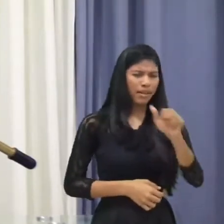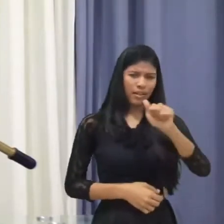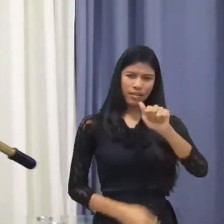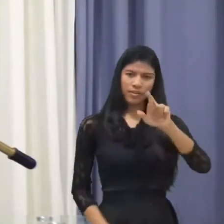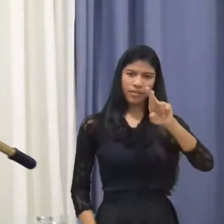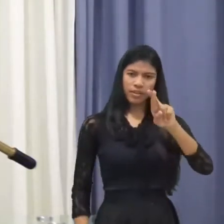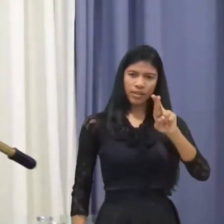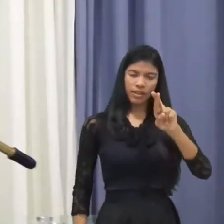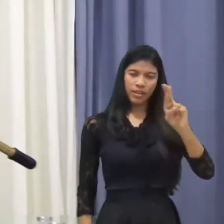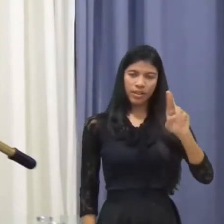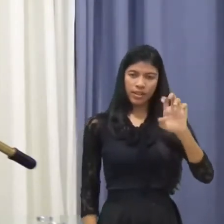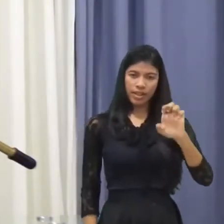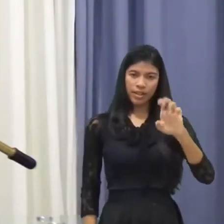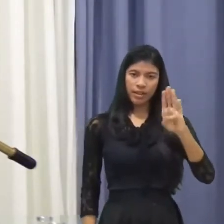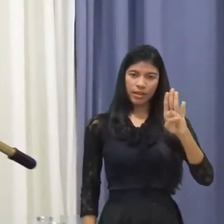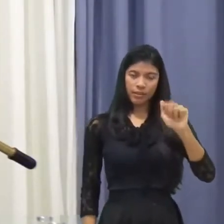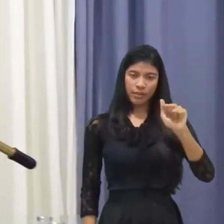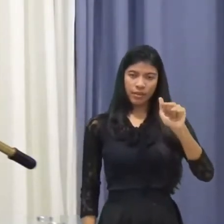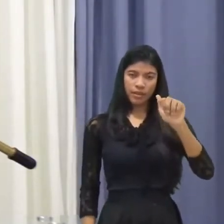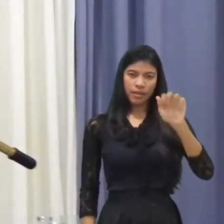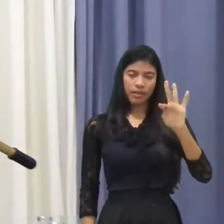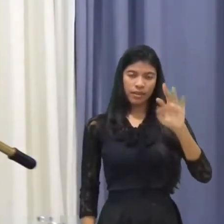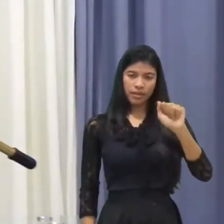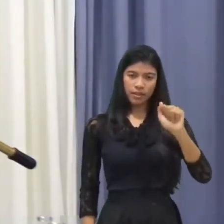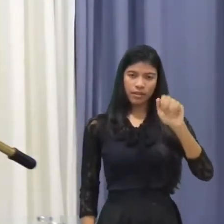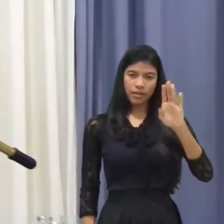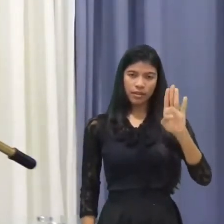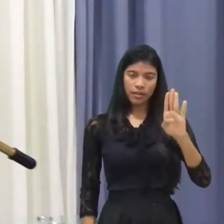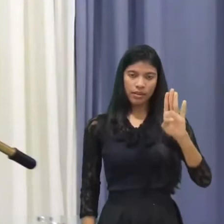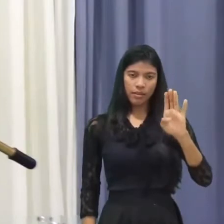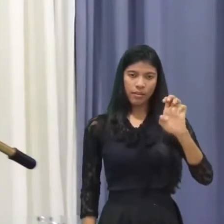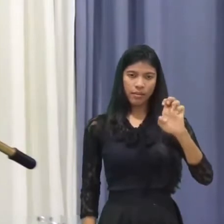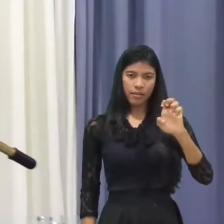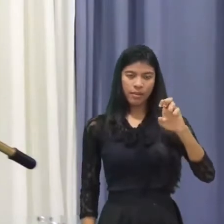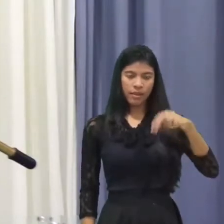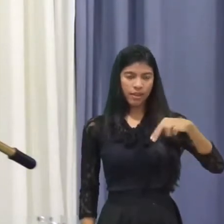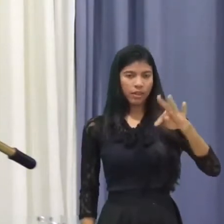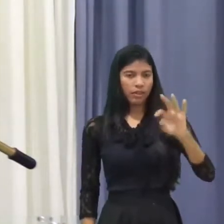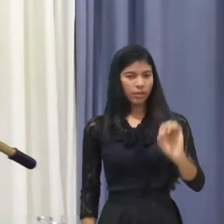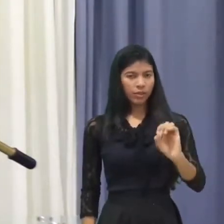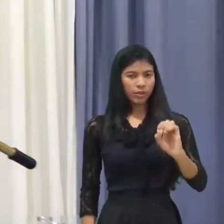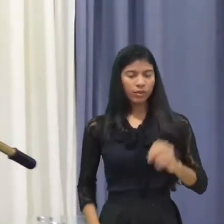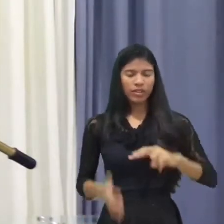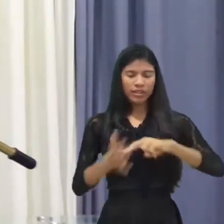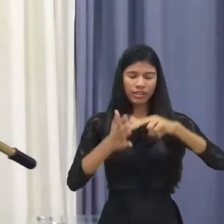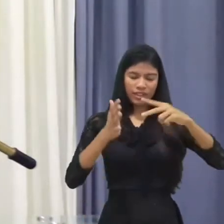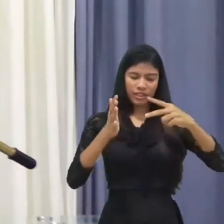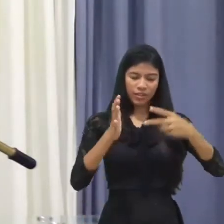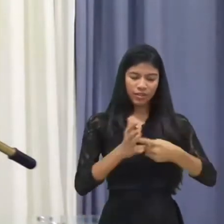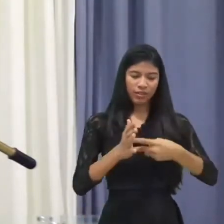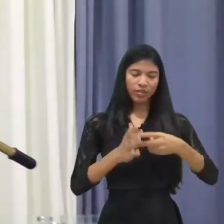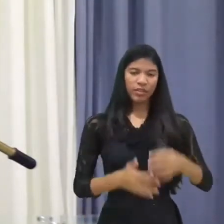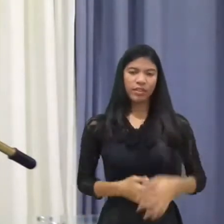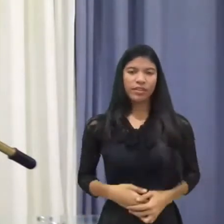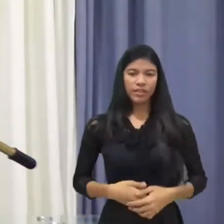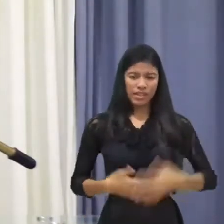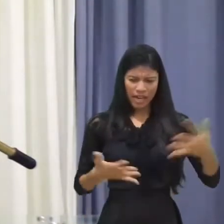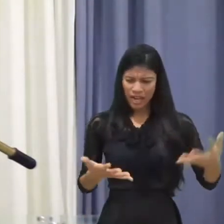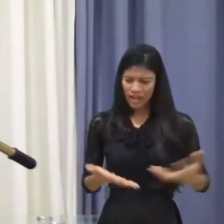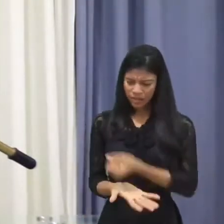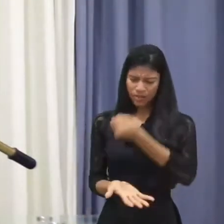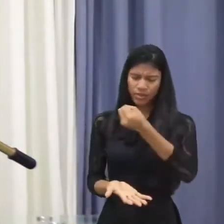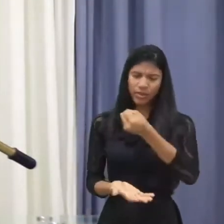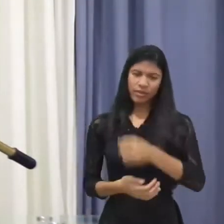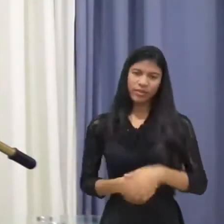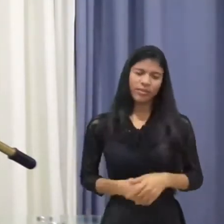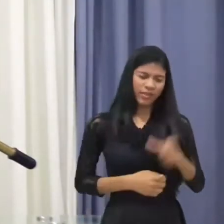grega harpazo, que significa dominar por meio da força ou capturar. Essa